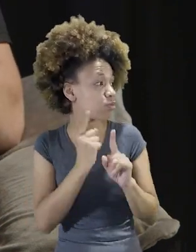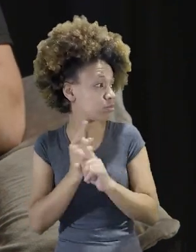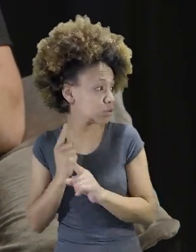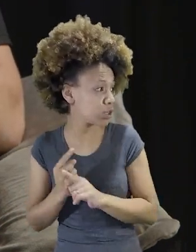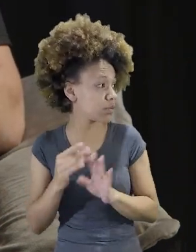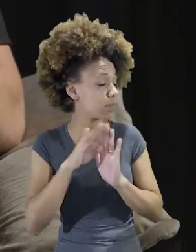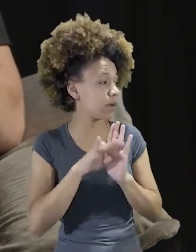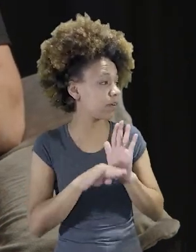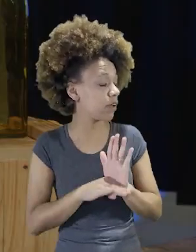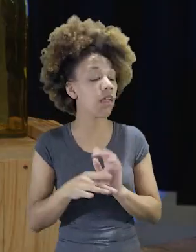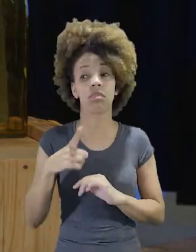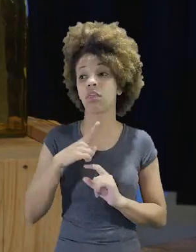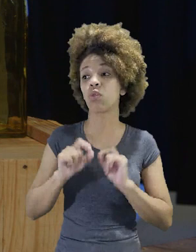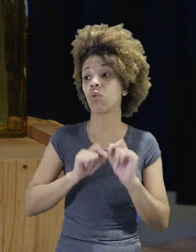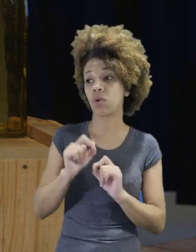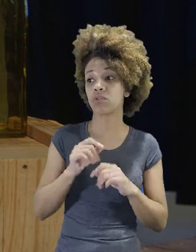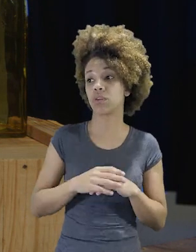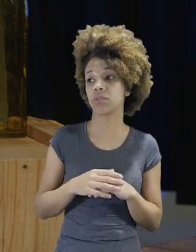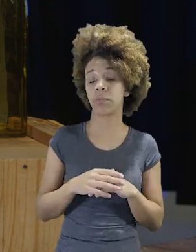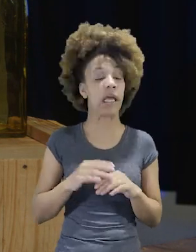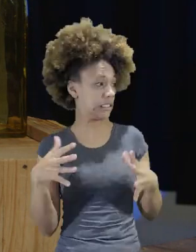como é que ficava isso